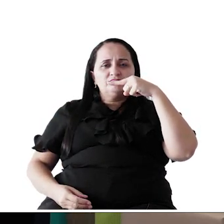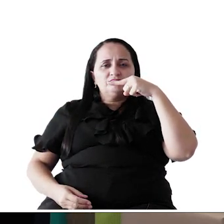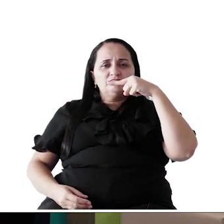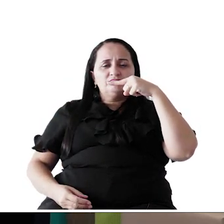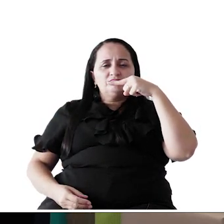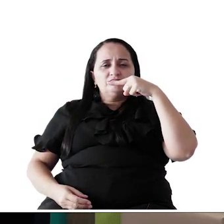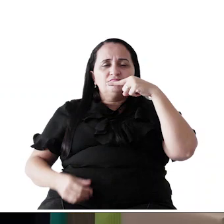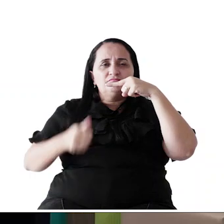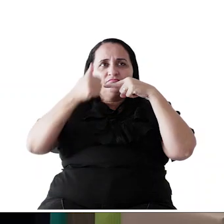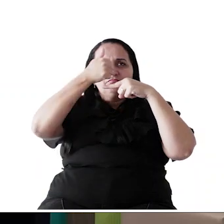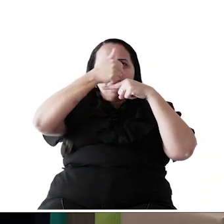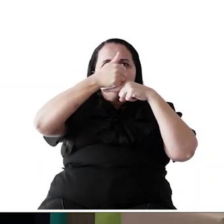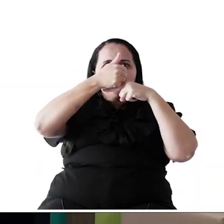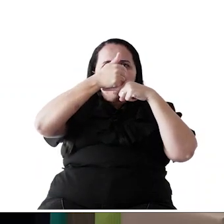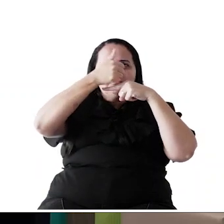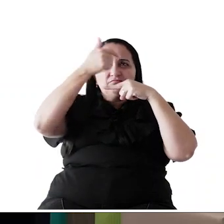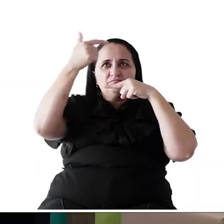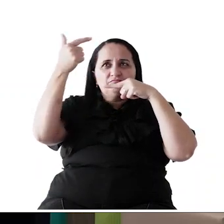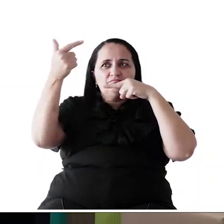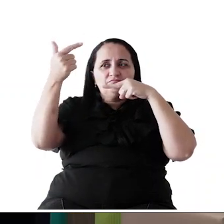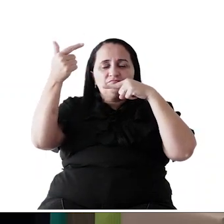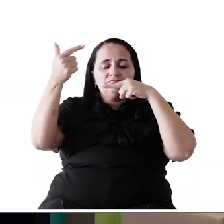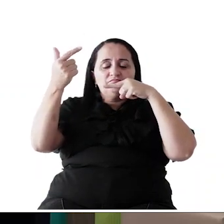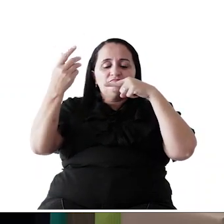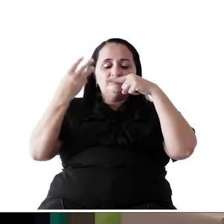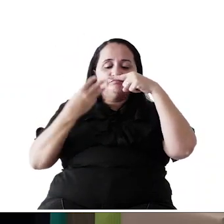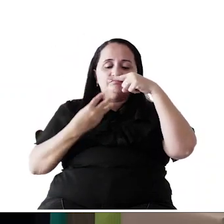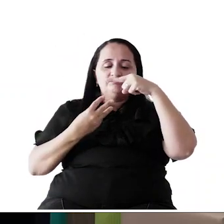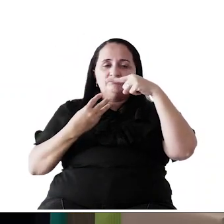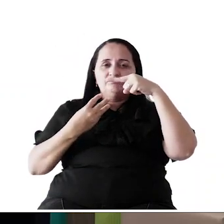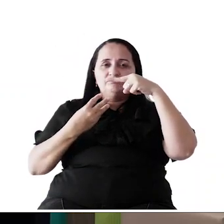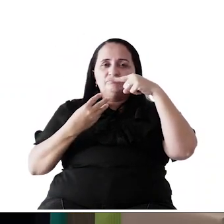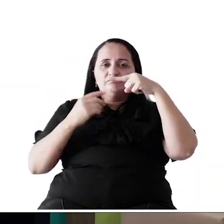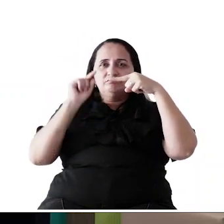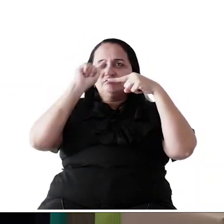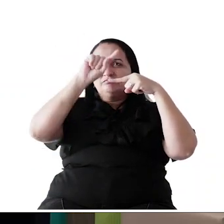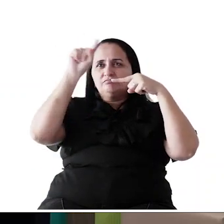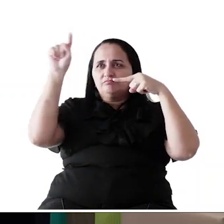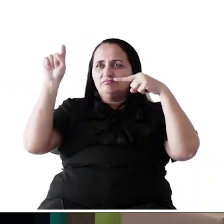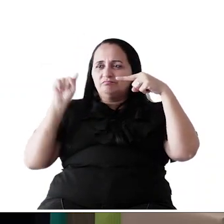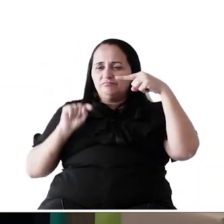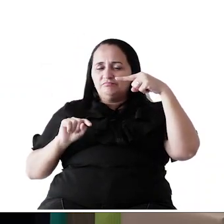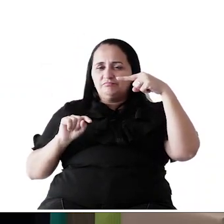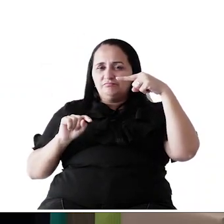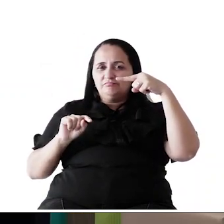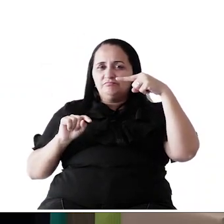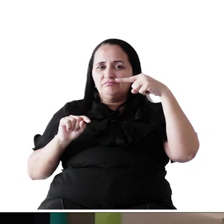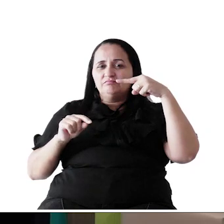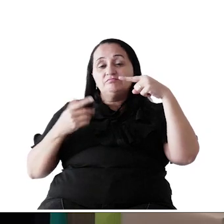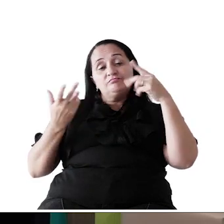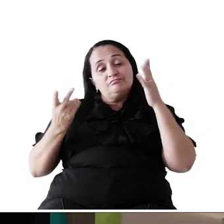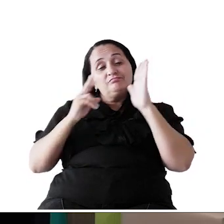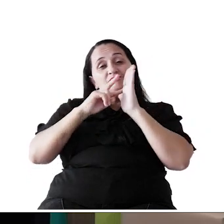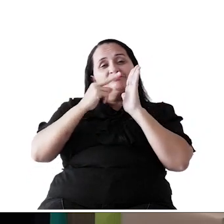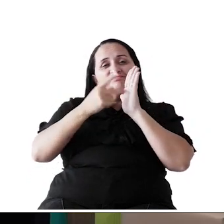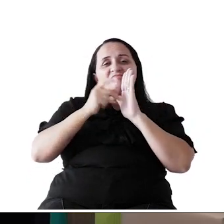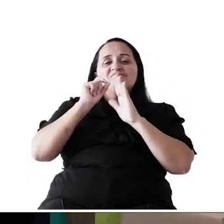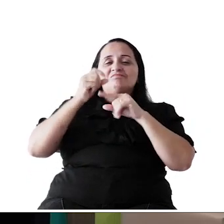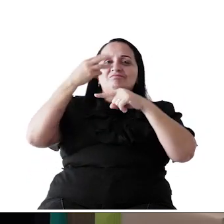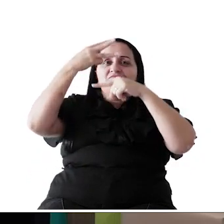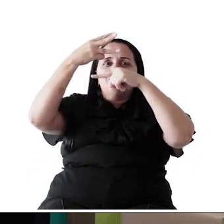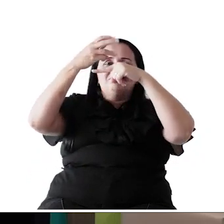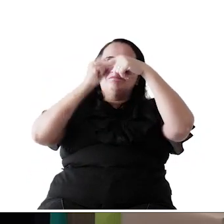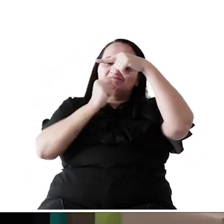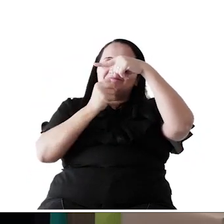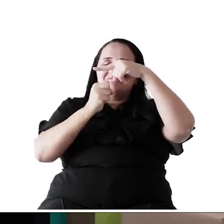pedaço, 2 pedaços, 3 pedaços que foram comidos, significa dizer que eu